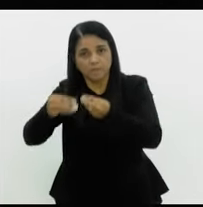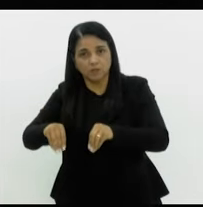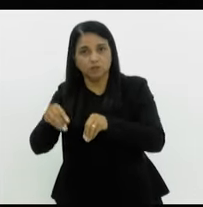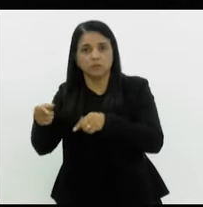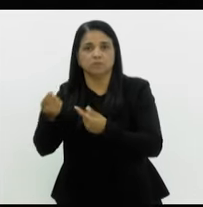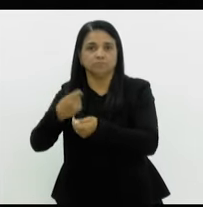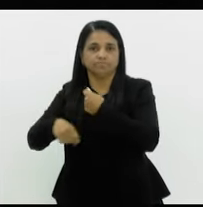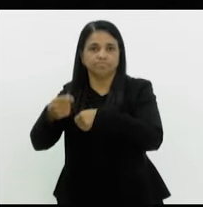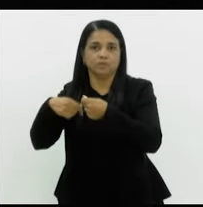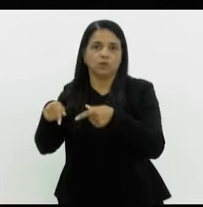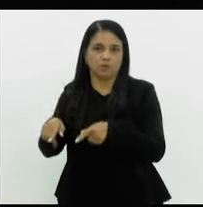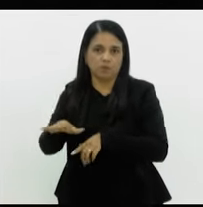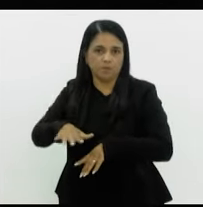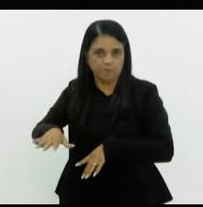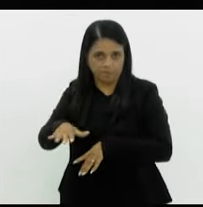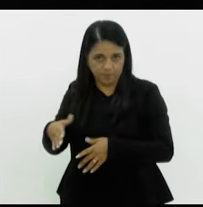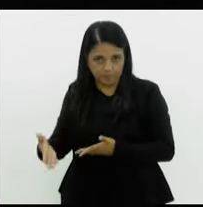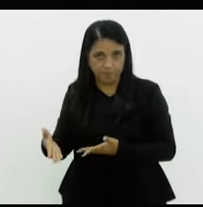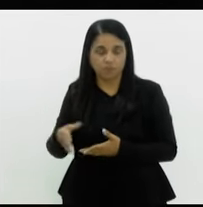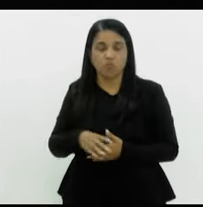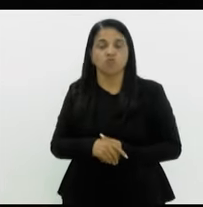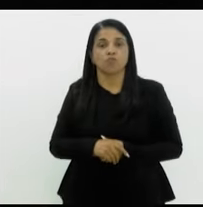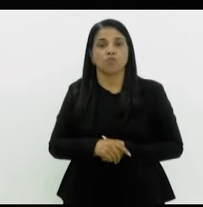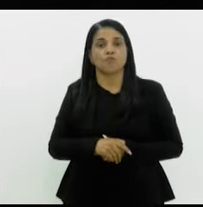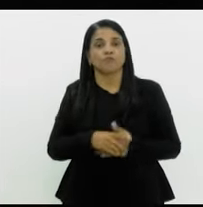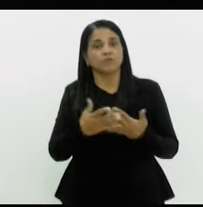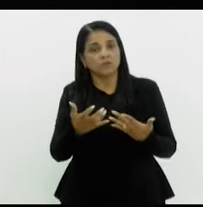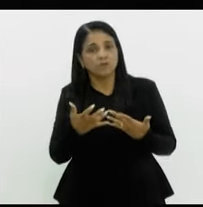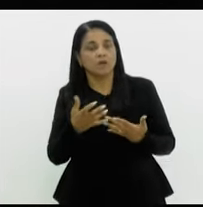sua sustentabilidade. Então, presidenta,